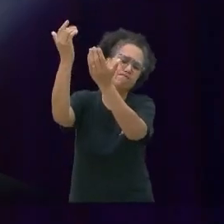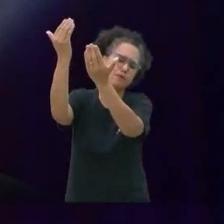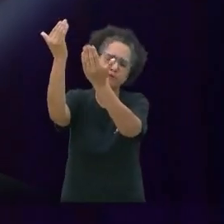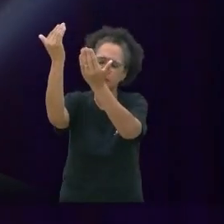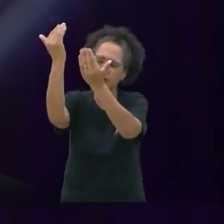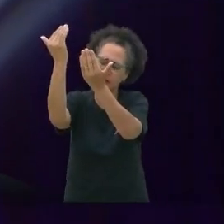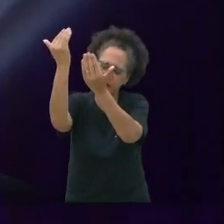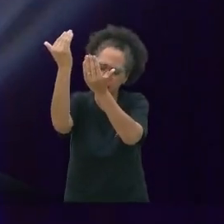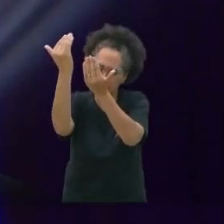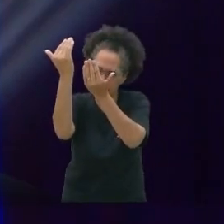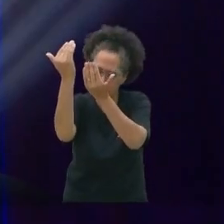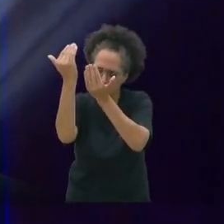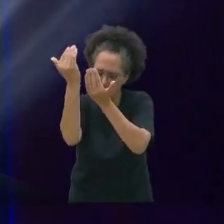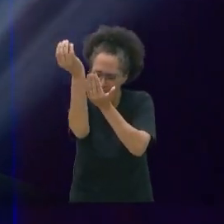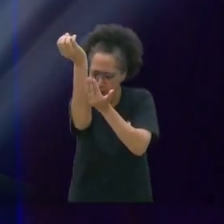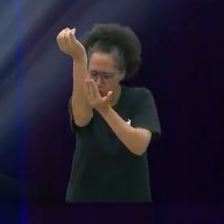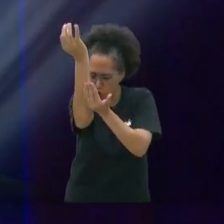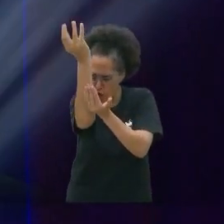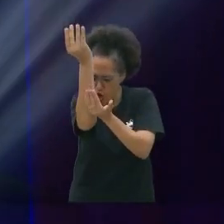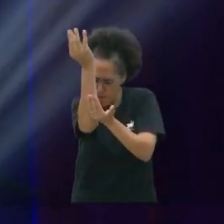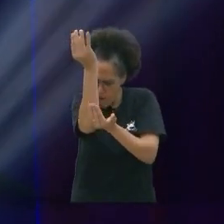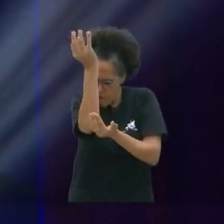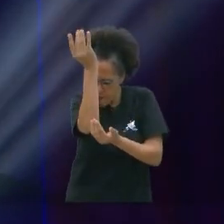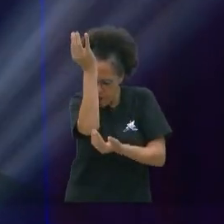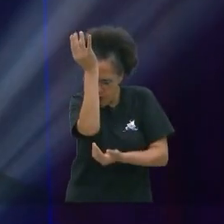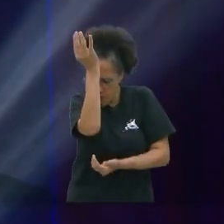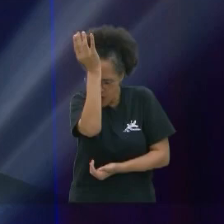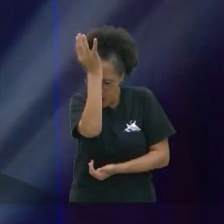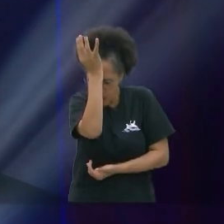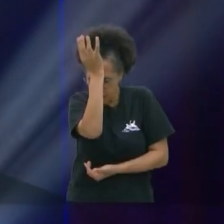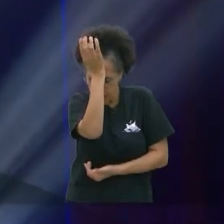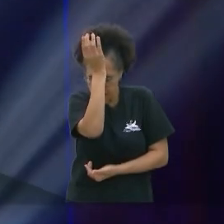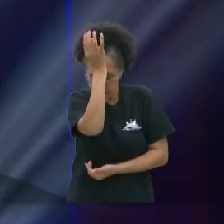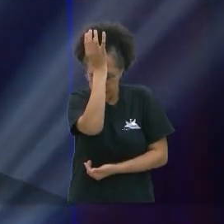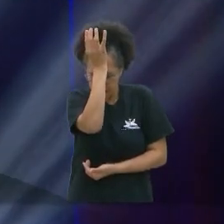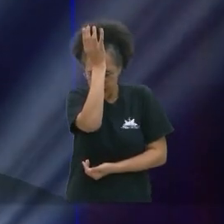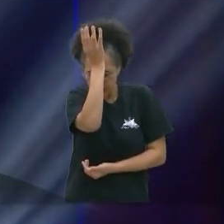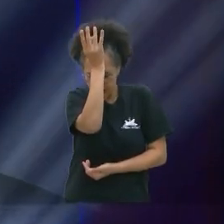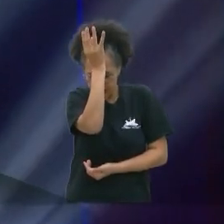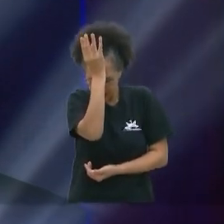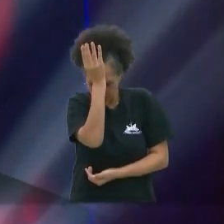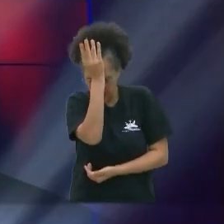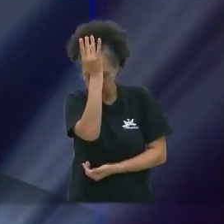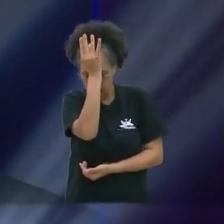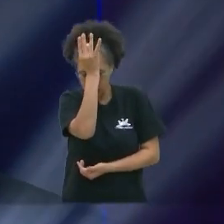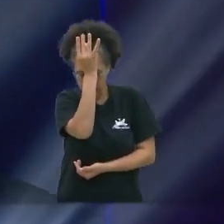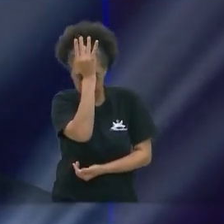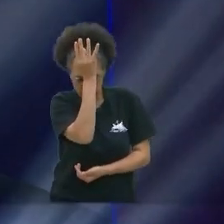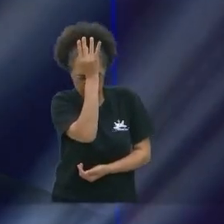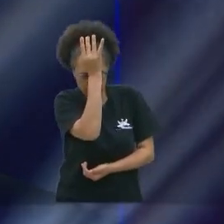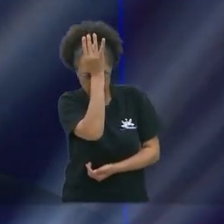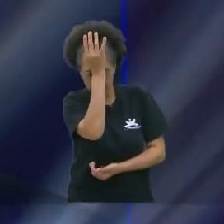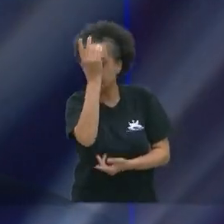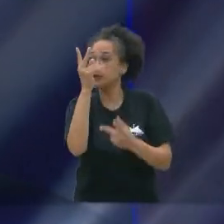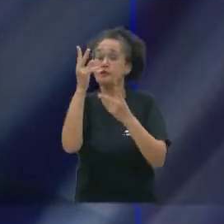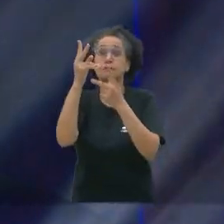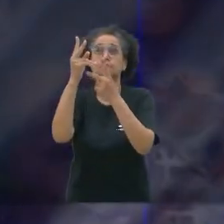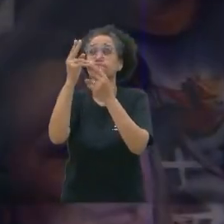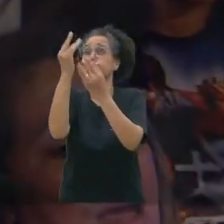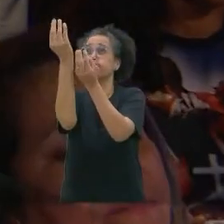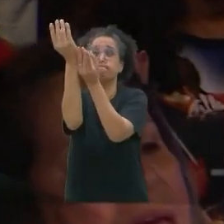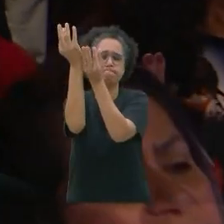oh, oh, que desce como fogo, que desce como